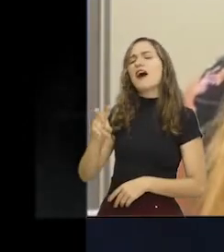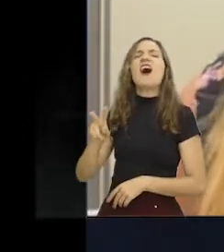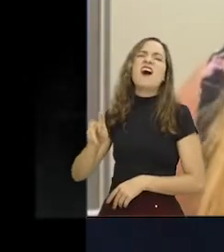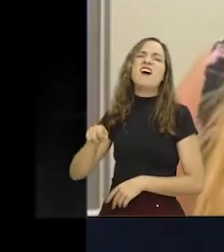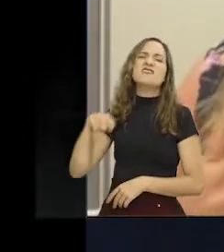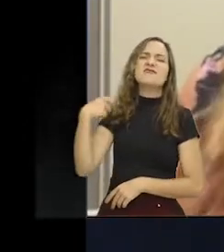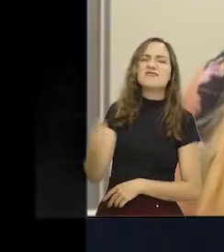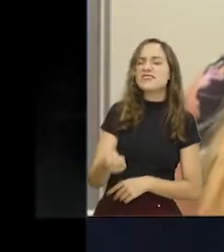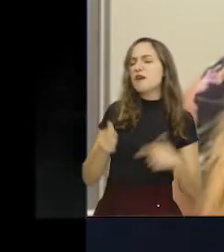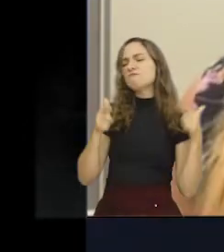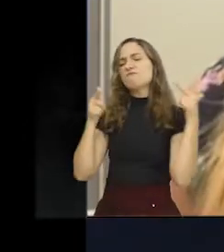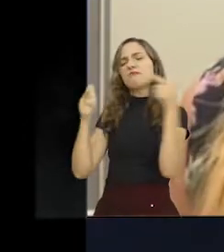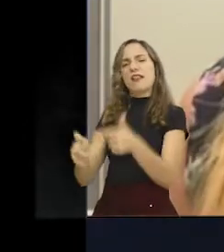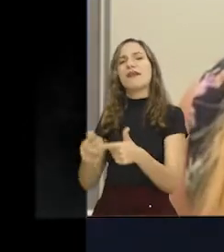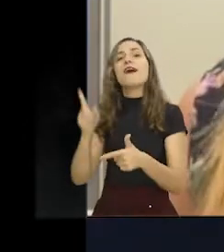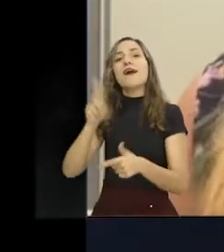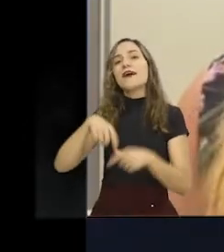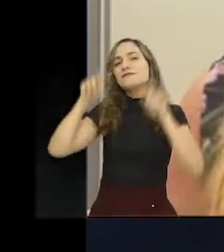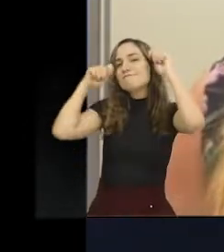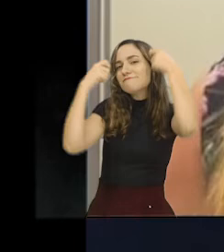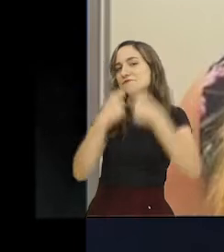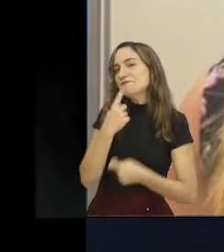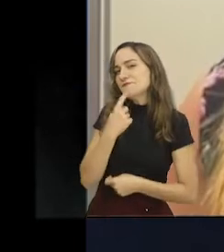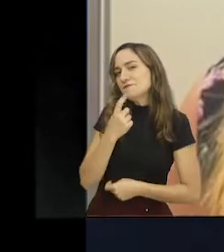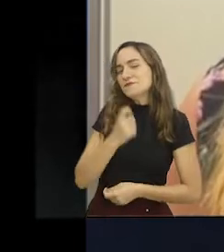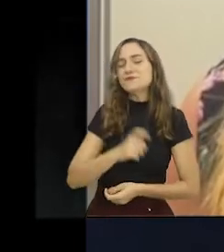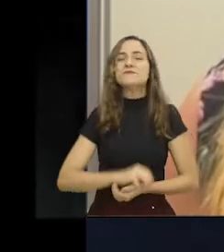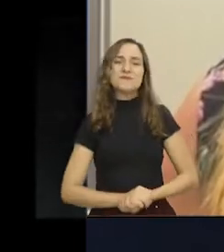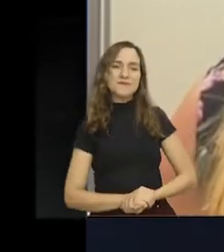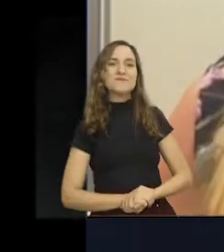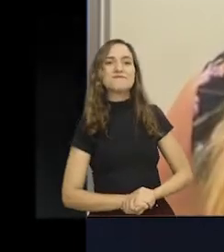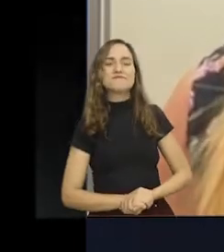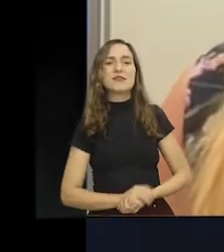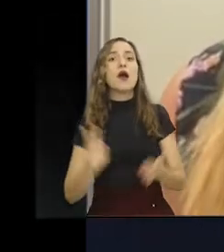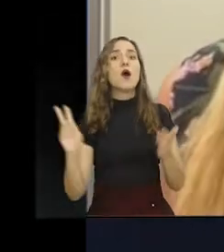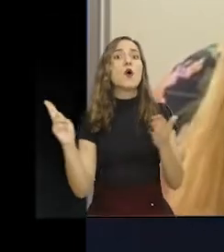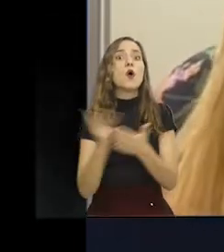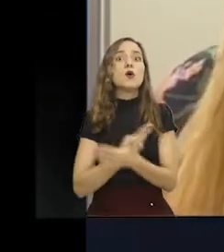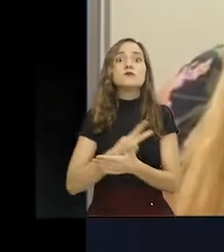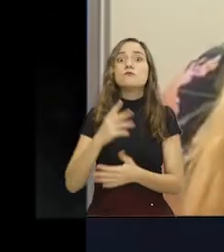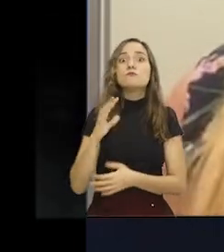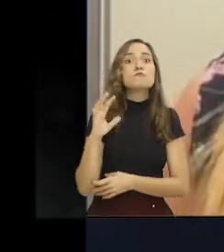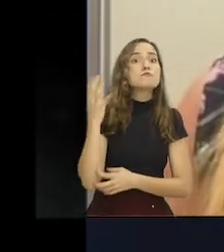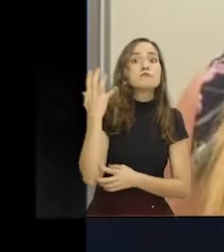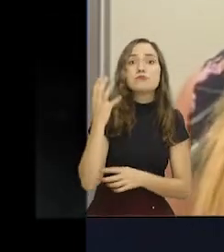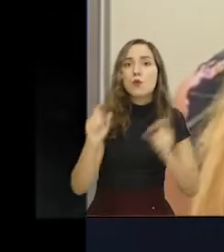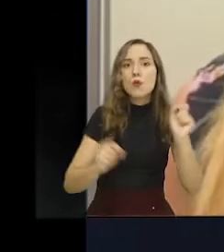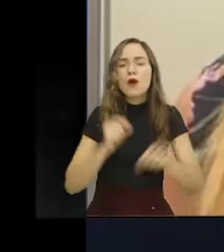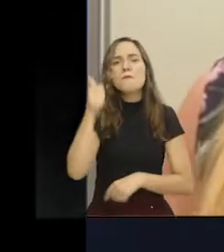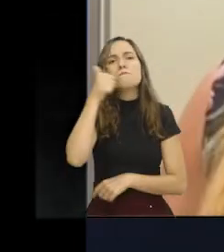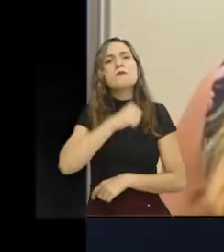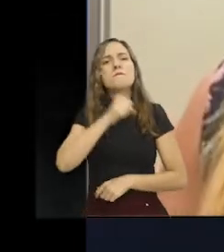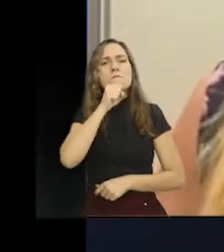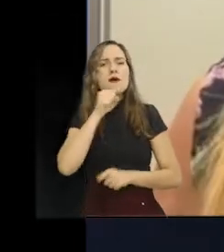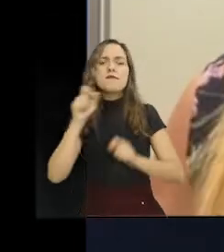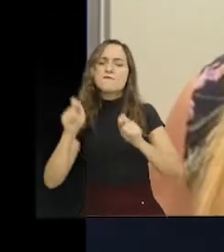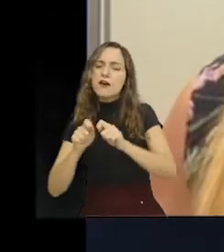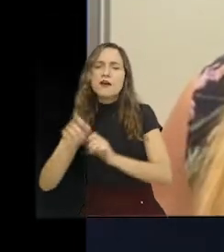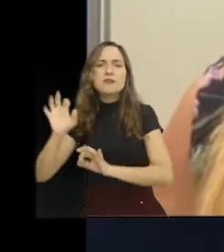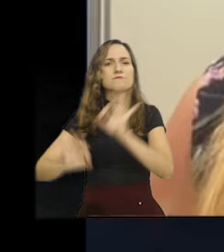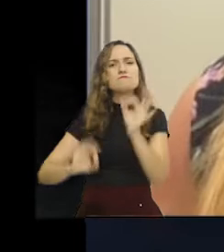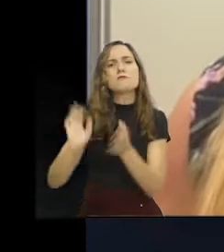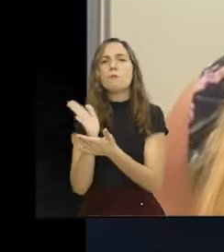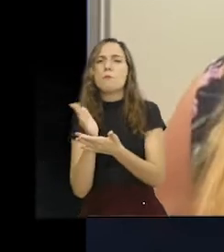chamada em toda parte de Chapeuzinho Vermelho. Um dia, em que sua mãe tinha preparado